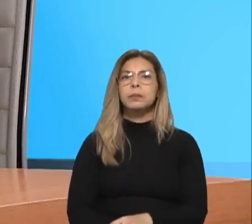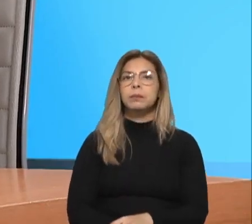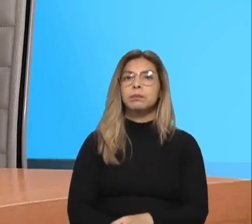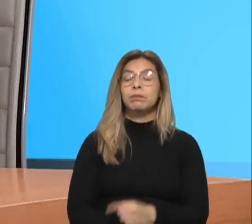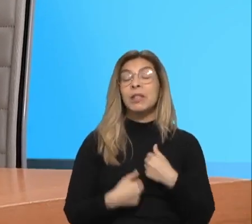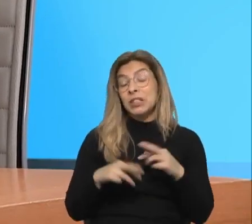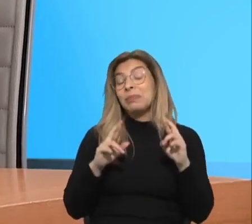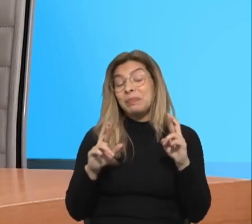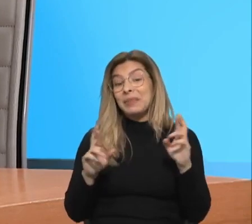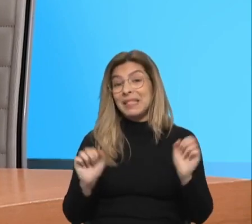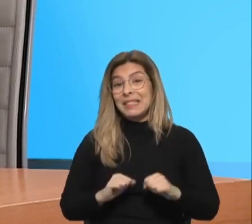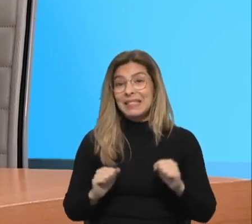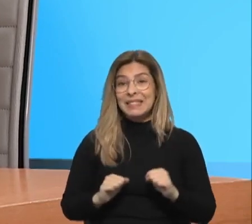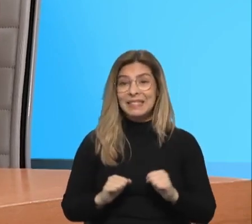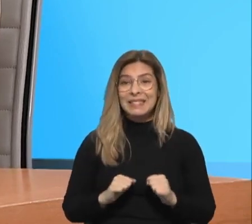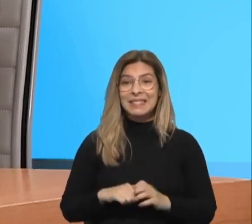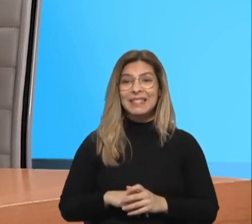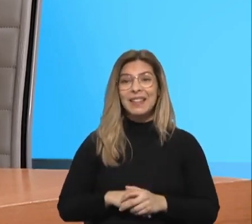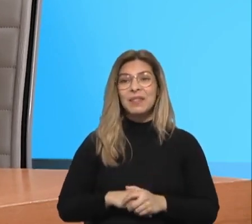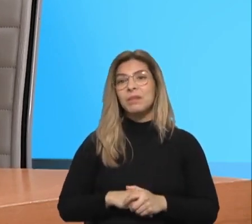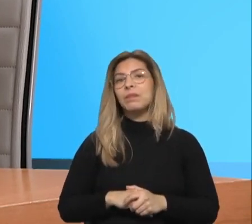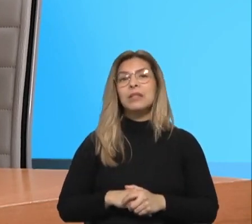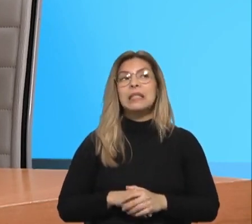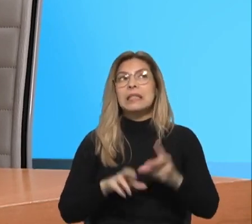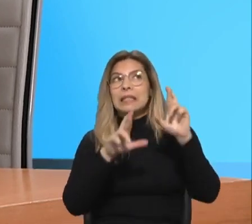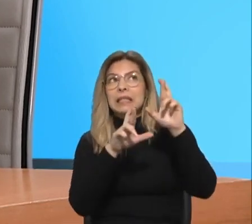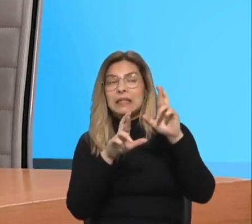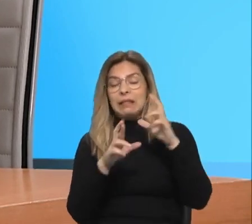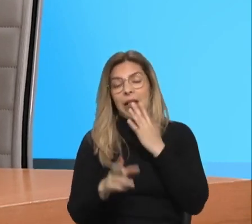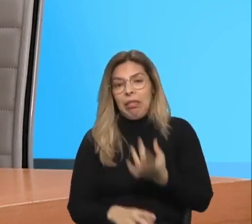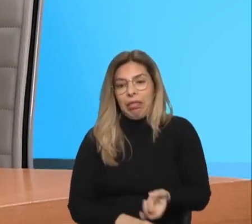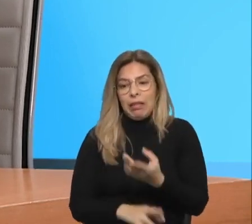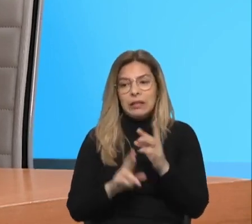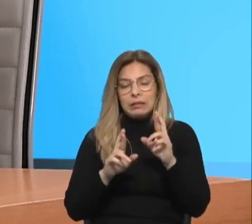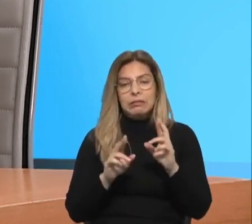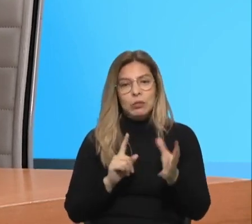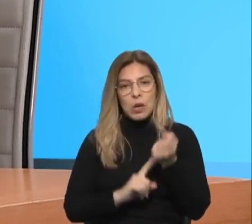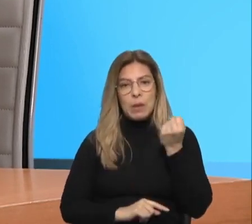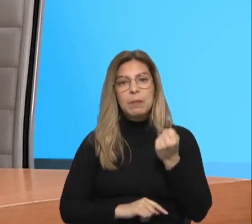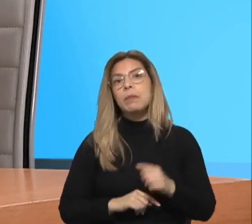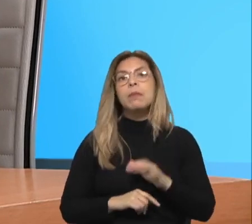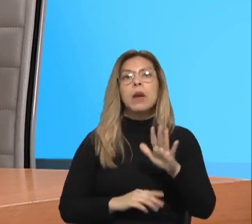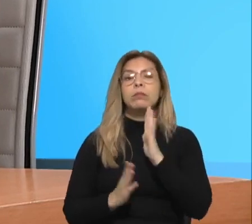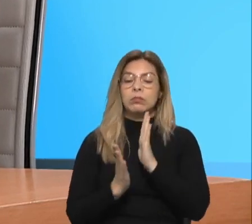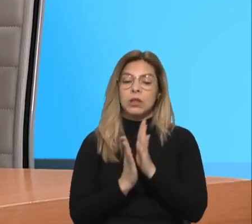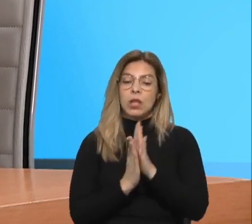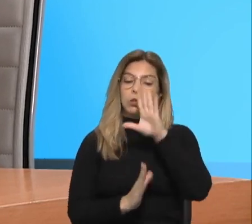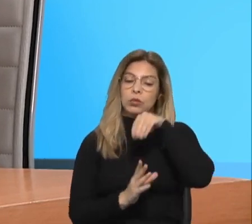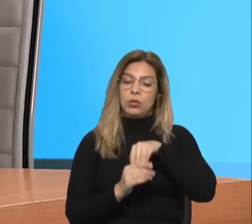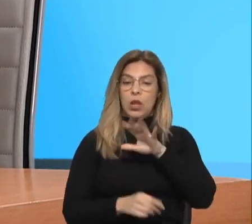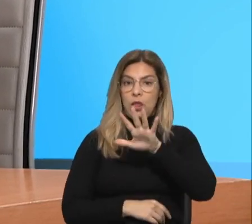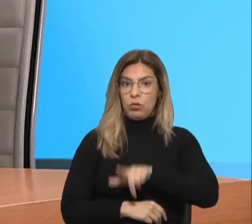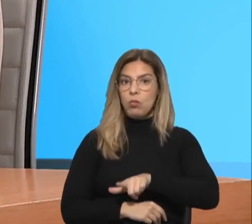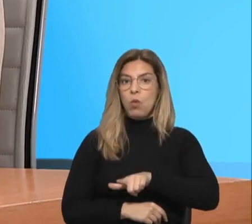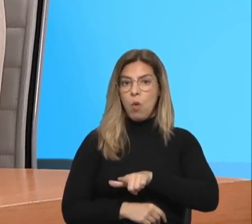Espero que sim. O Espírito Santo o permita. Eu há pouco esqueci de dizer que na Diocese de Lisboa iremos, depois desta